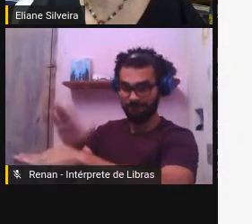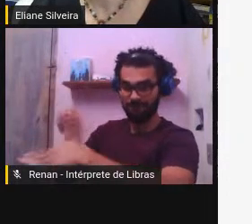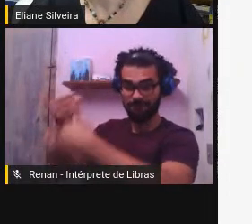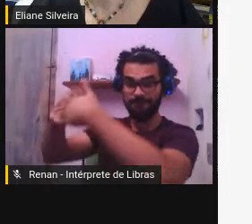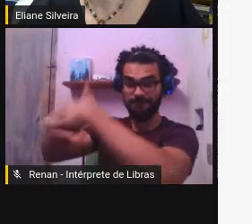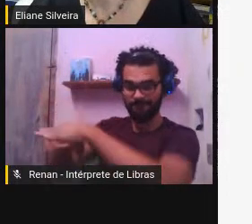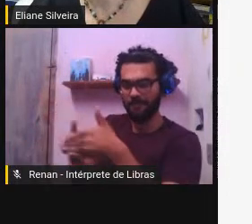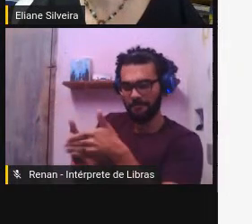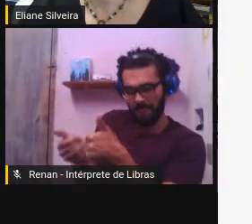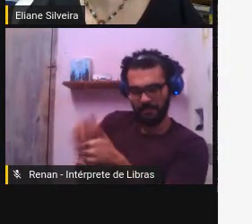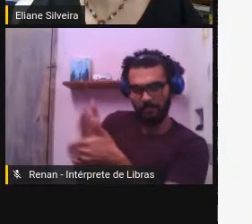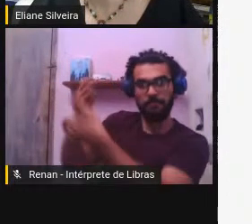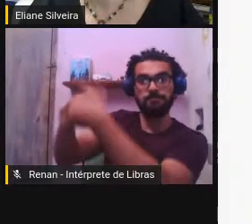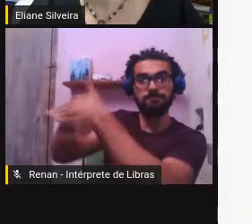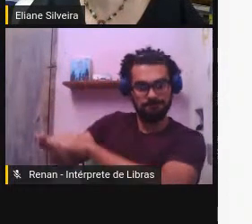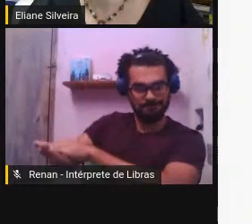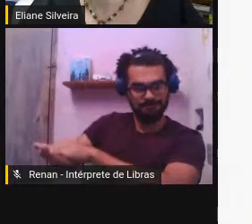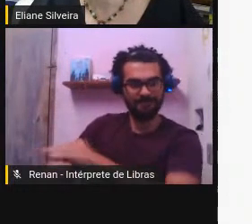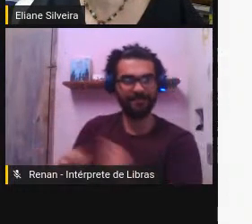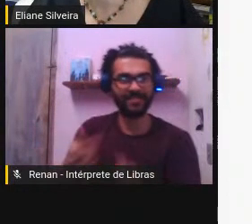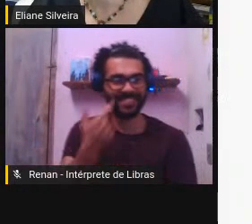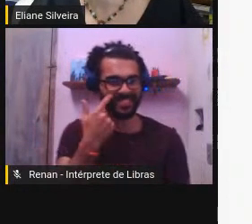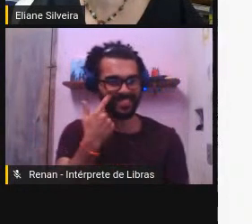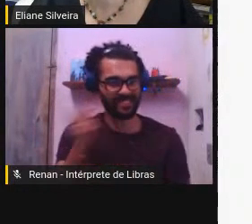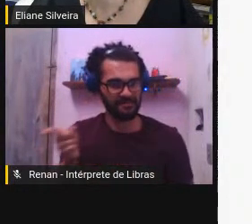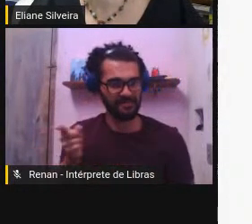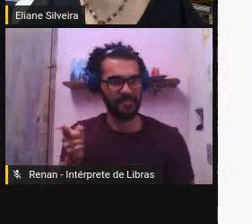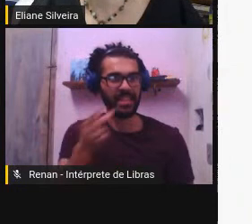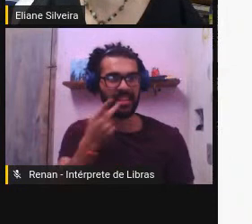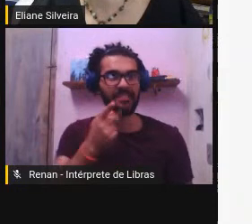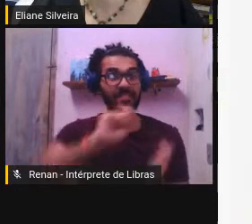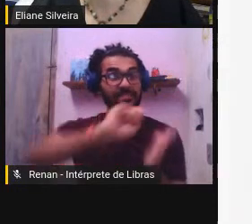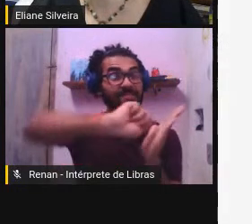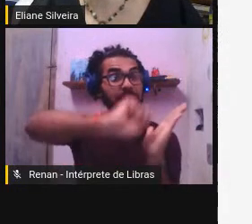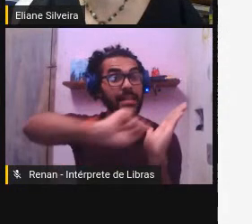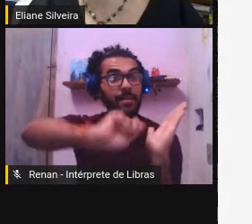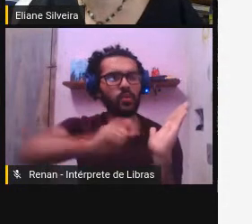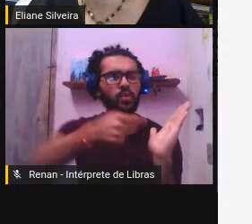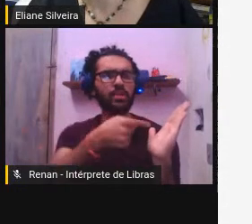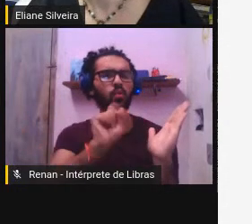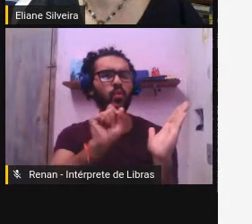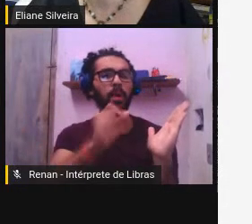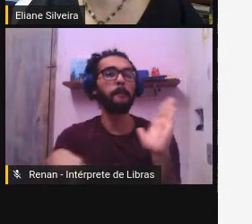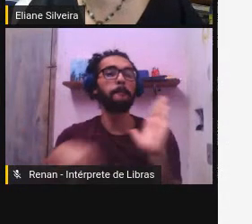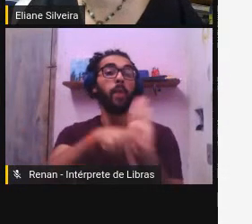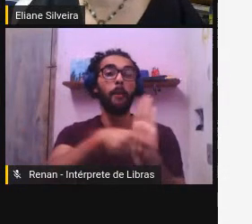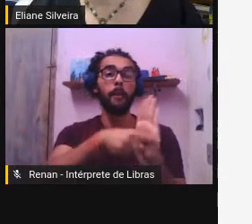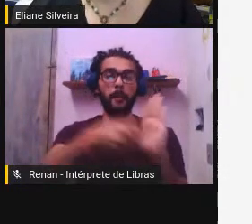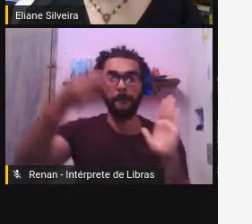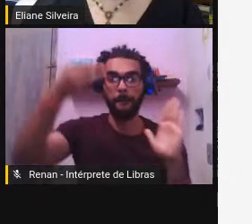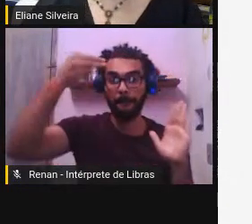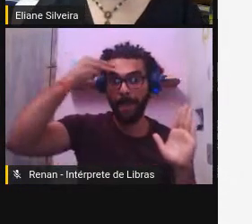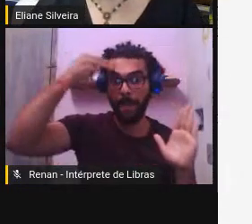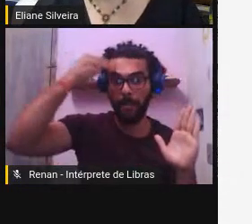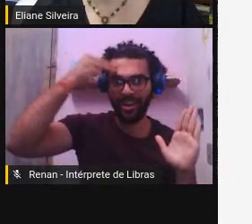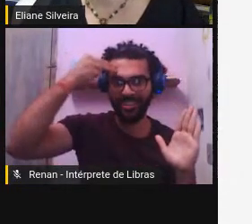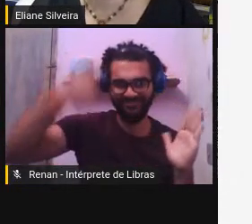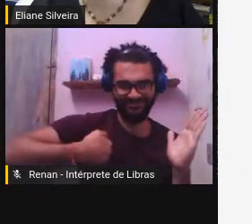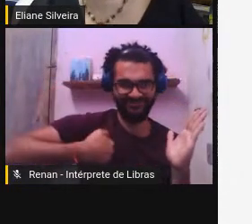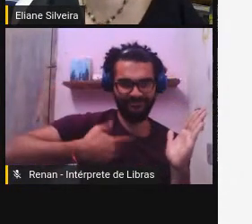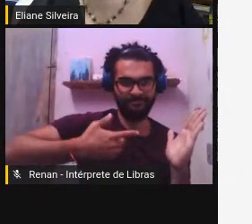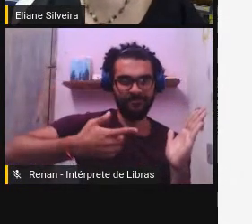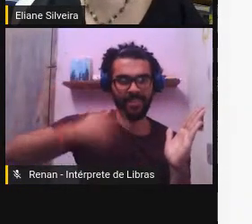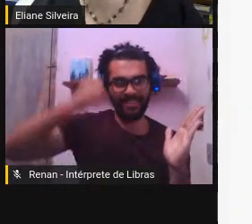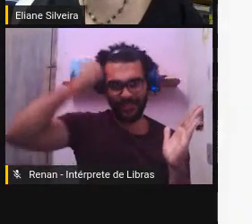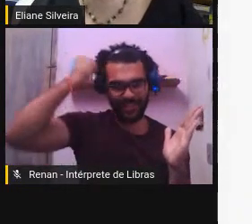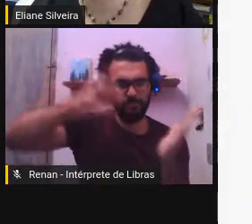que quando o Sossir diz é um manuscrito de lembranças pessoais, que autoriza esse manuscrito ser chamado desde que